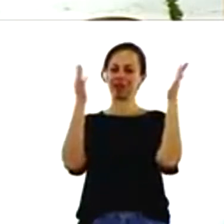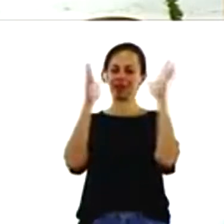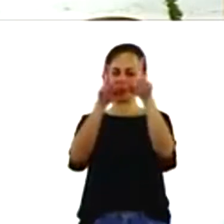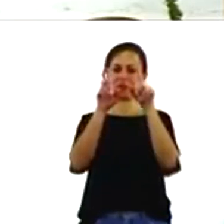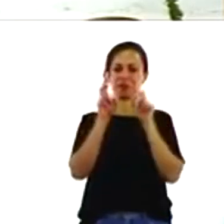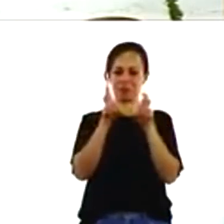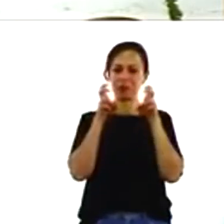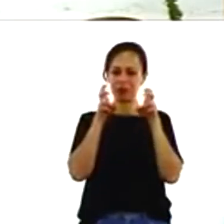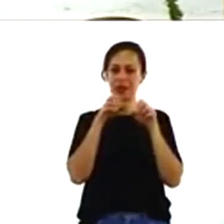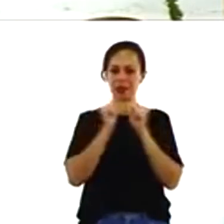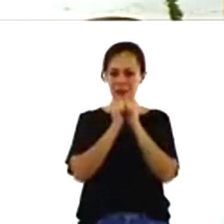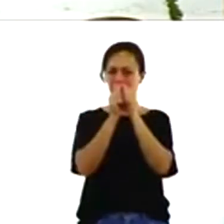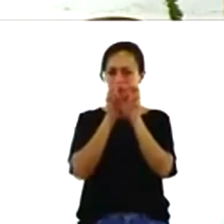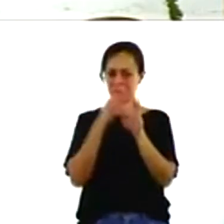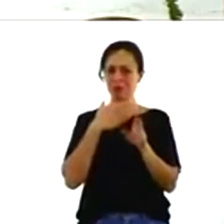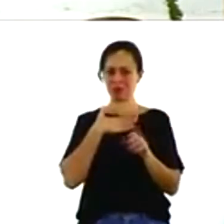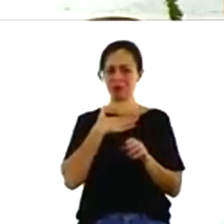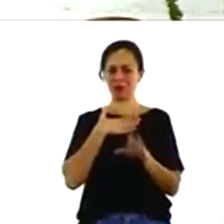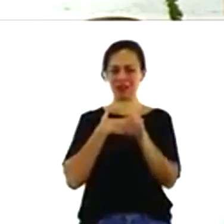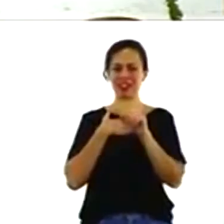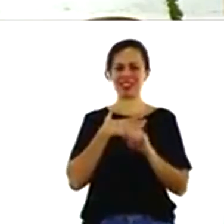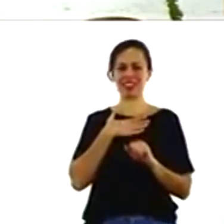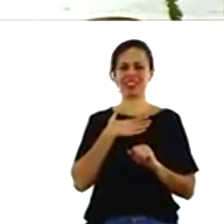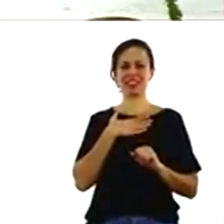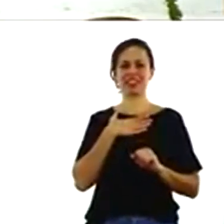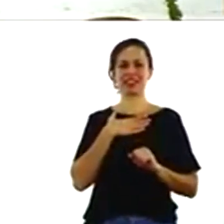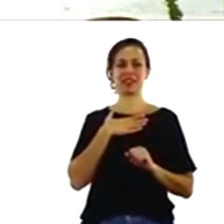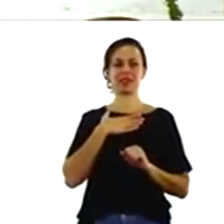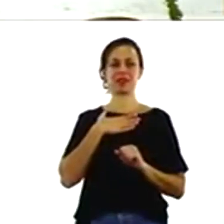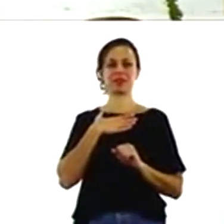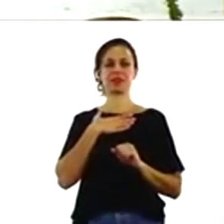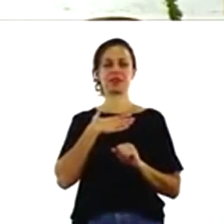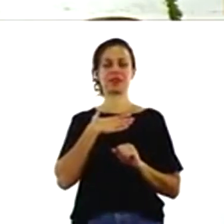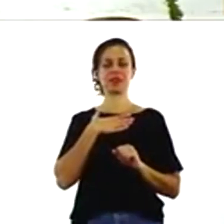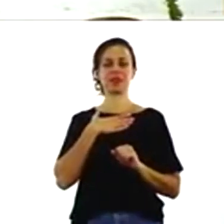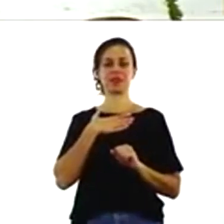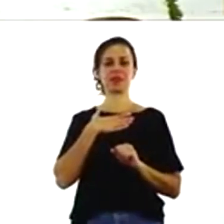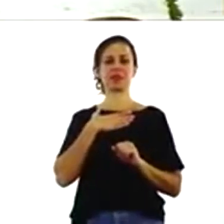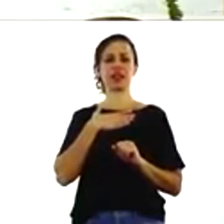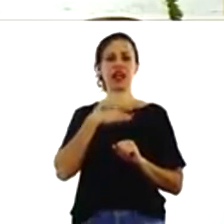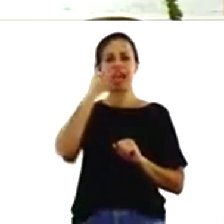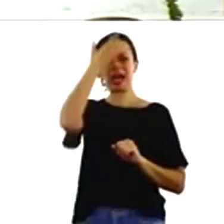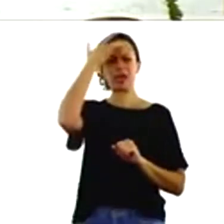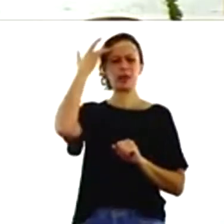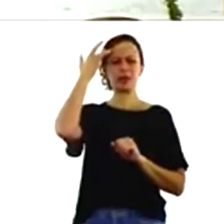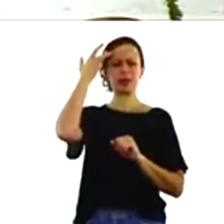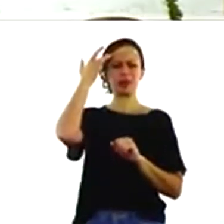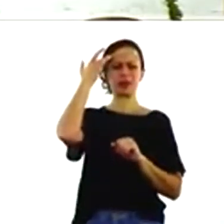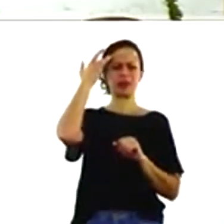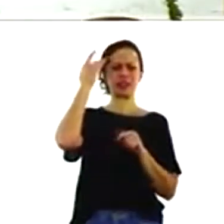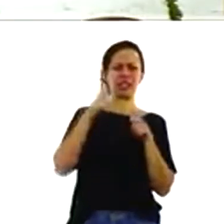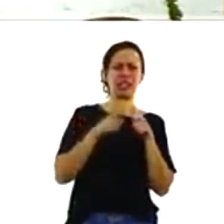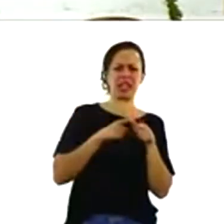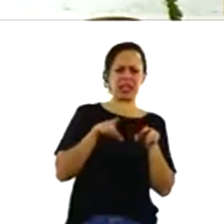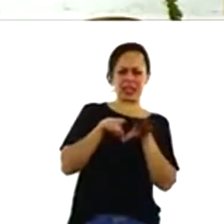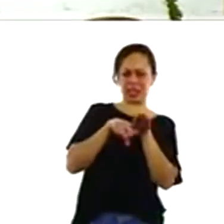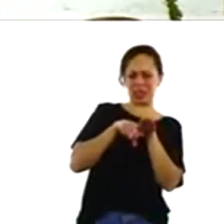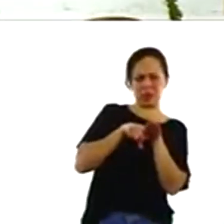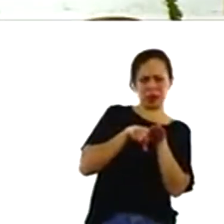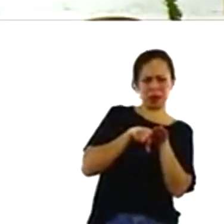de Jesus tem aos seus pés. Ele domina sobre